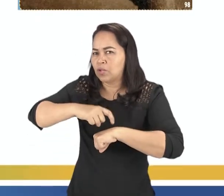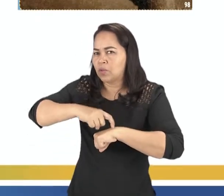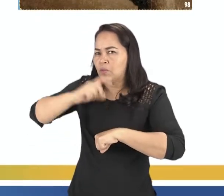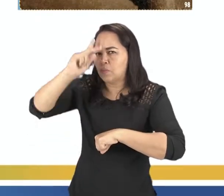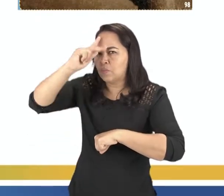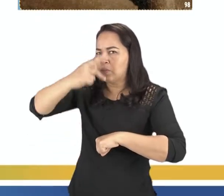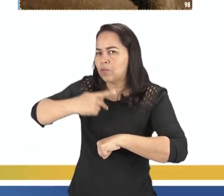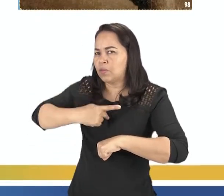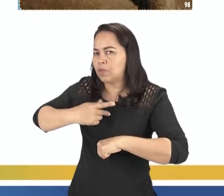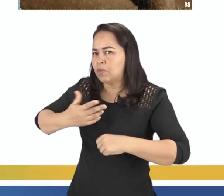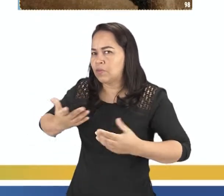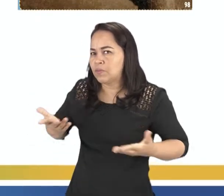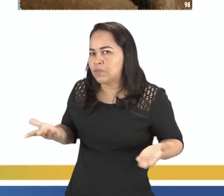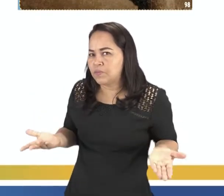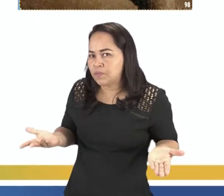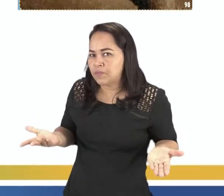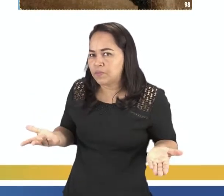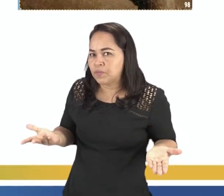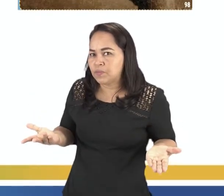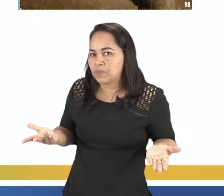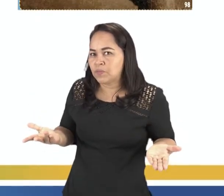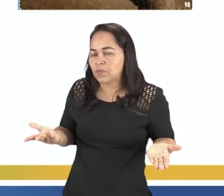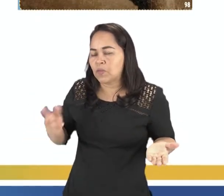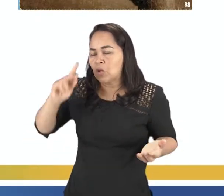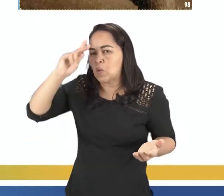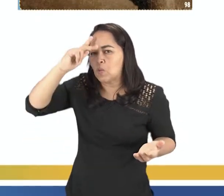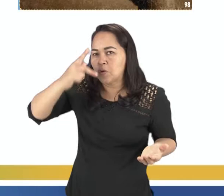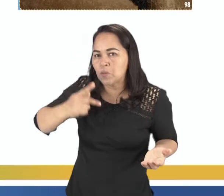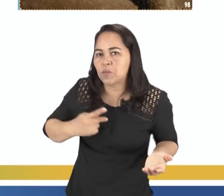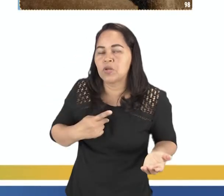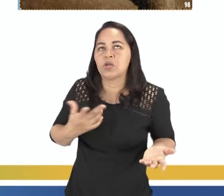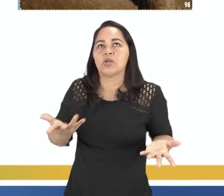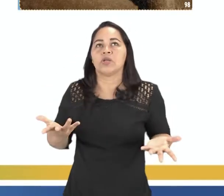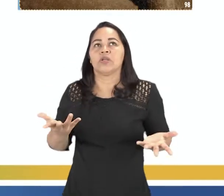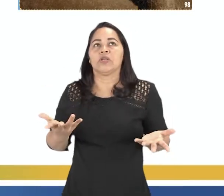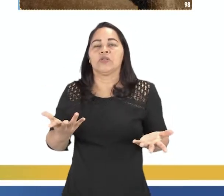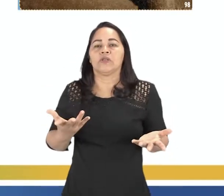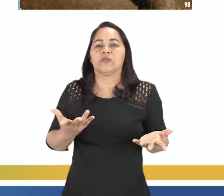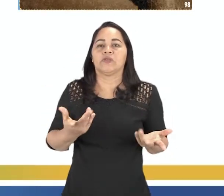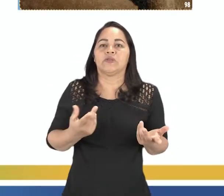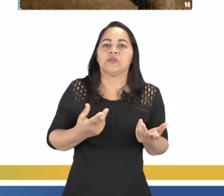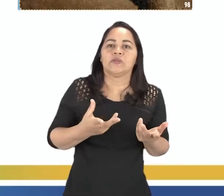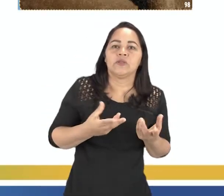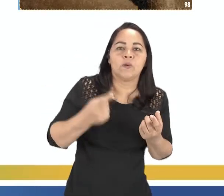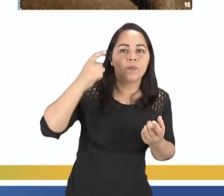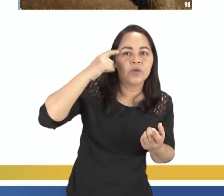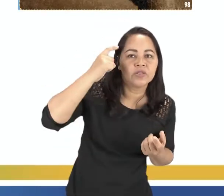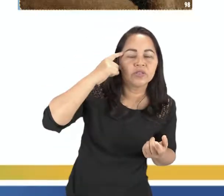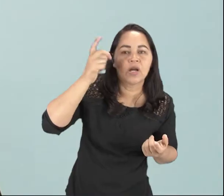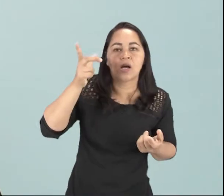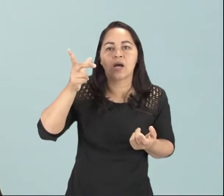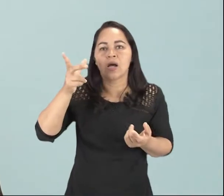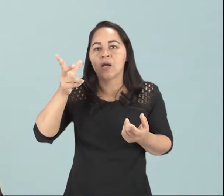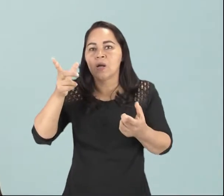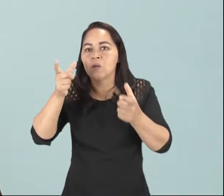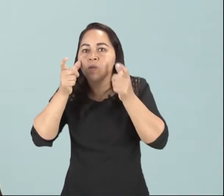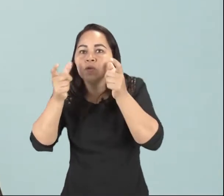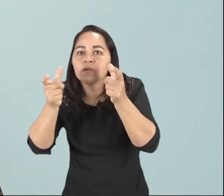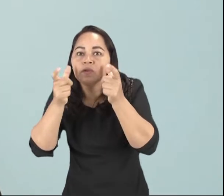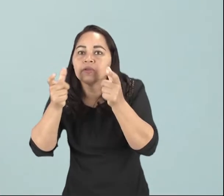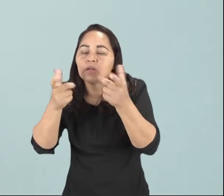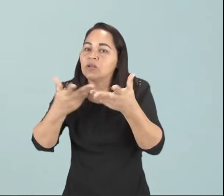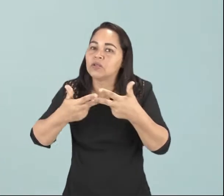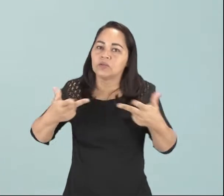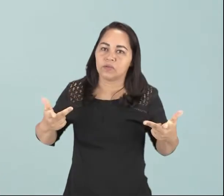quê? Quando é o meu tempo de estar comigo mesmo? Quando é o meu tempo de eu buscar meus interesses? Nós sabemos que na vida existe tempo